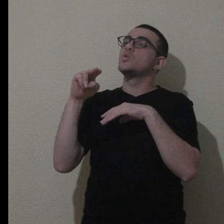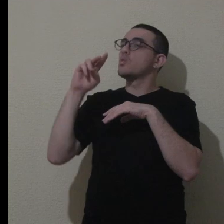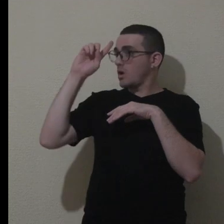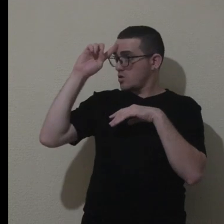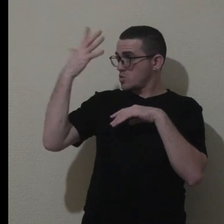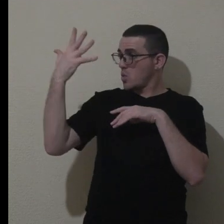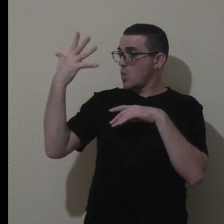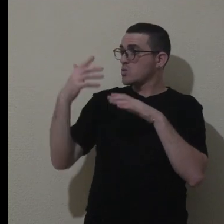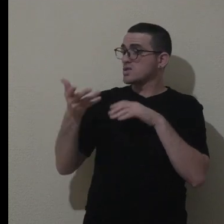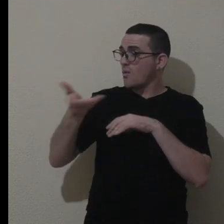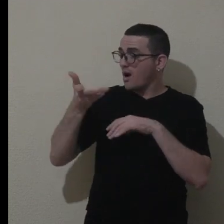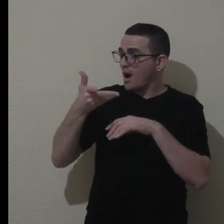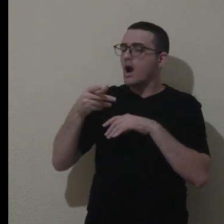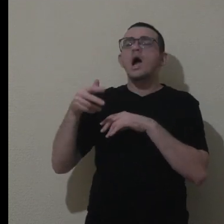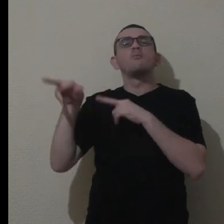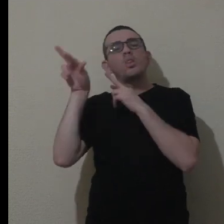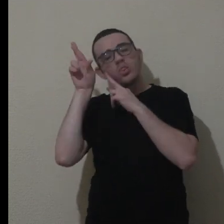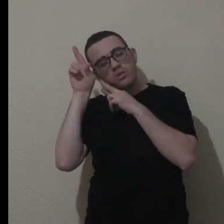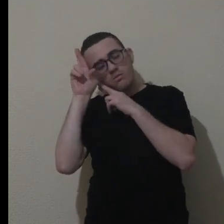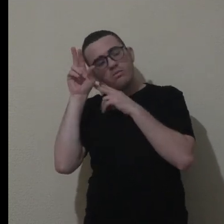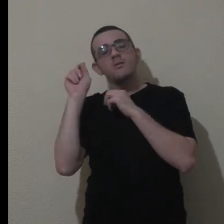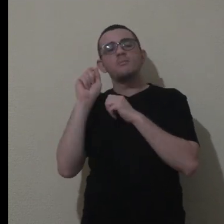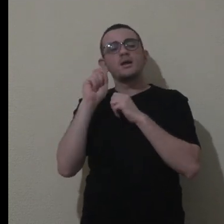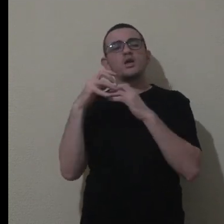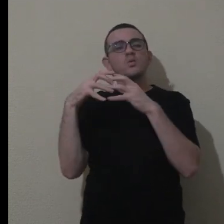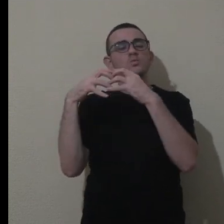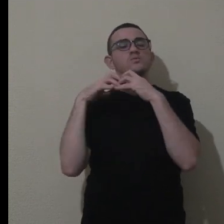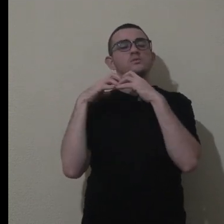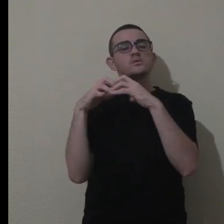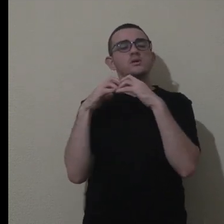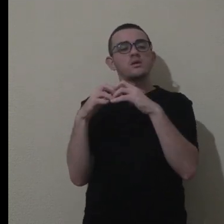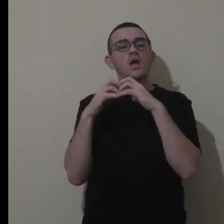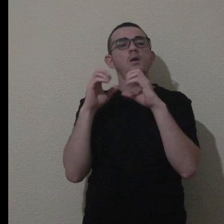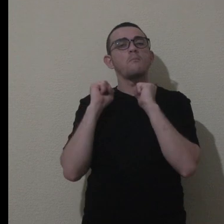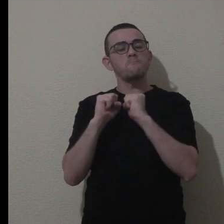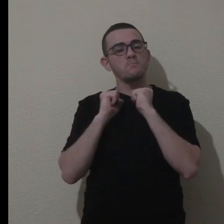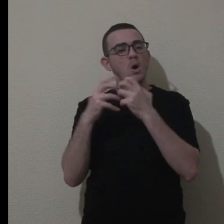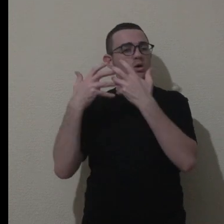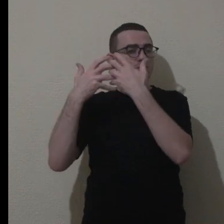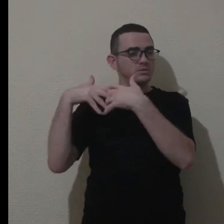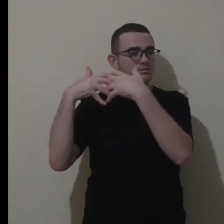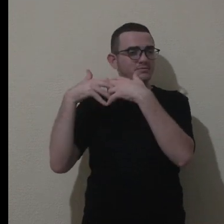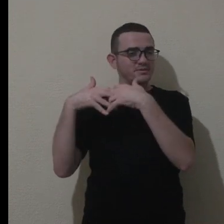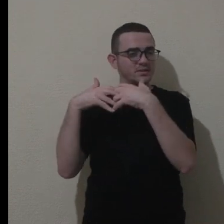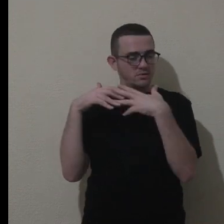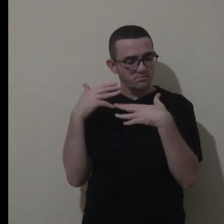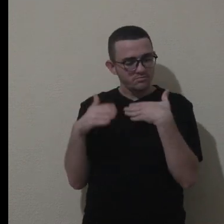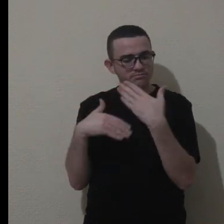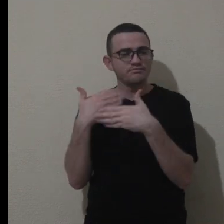decisões, né, apressadas, sempre durmam para que teu cérebro possa funcionar